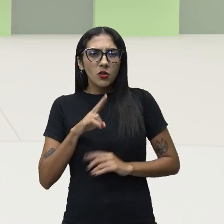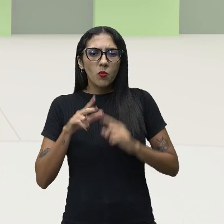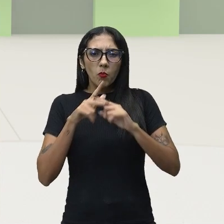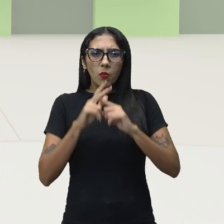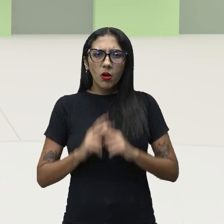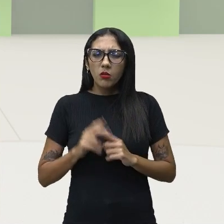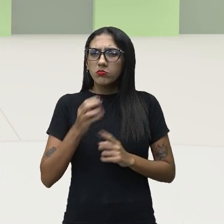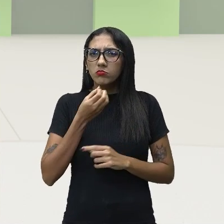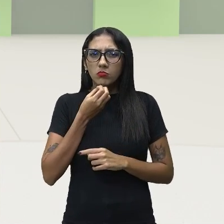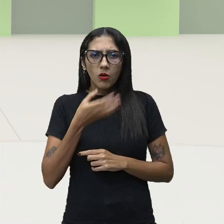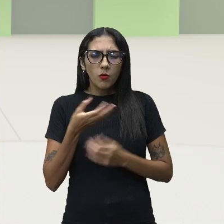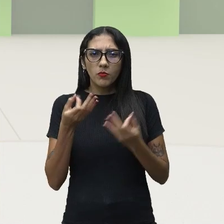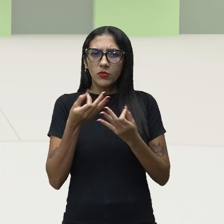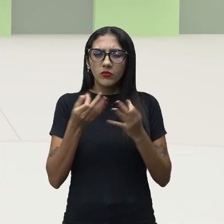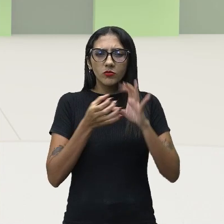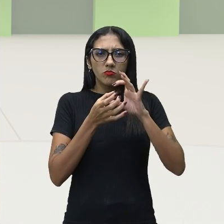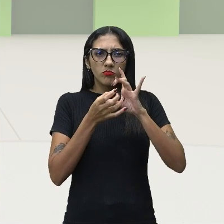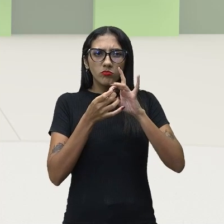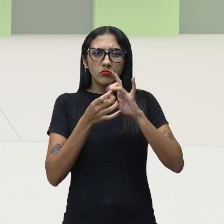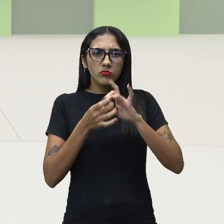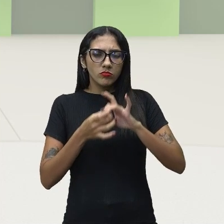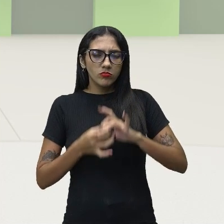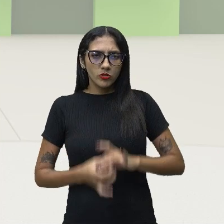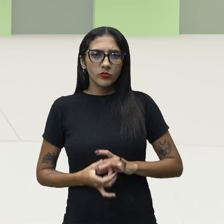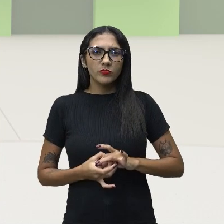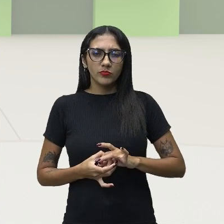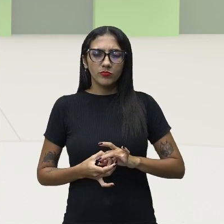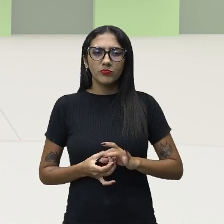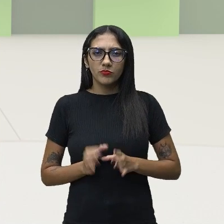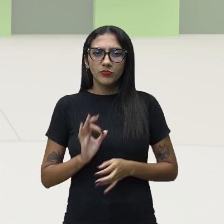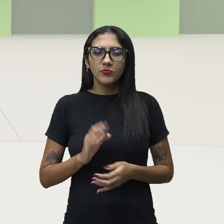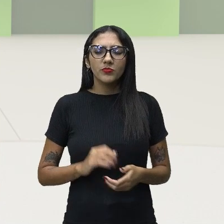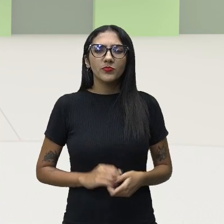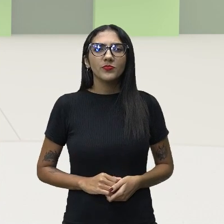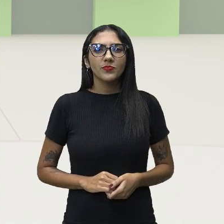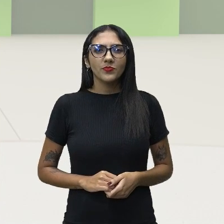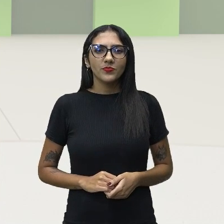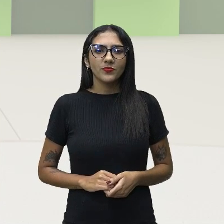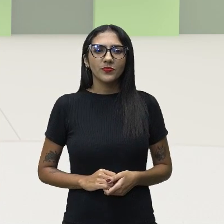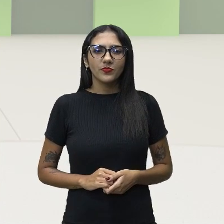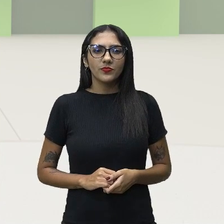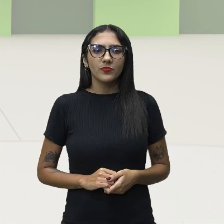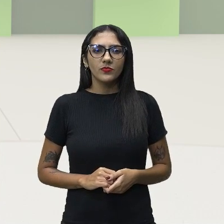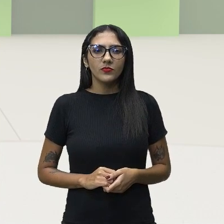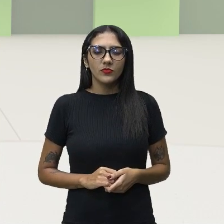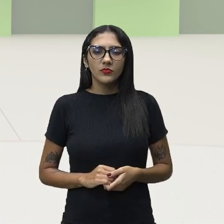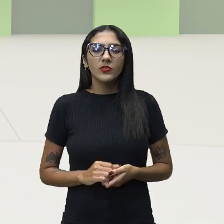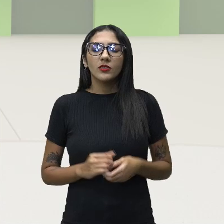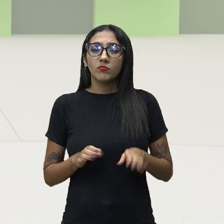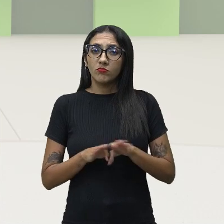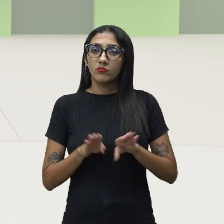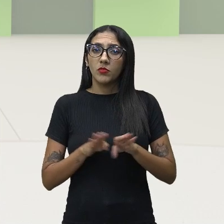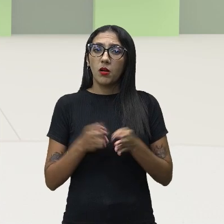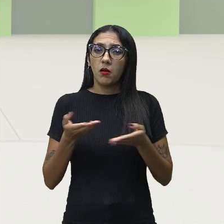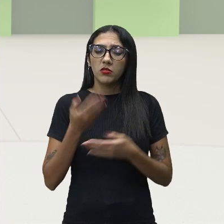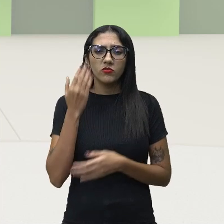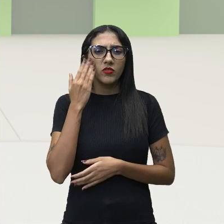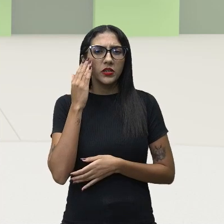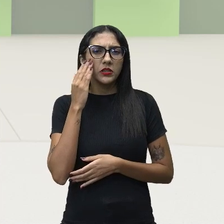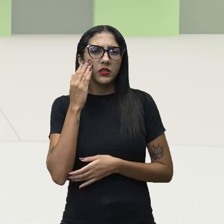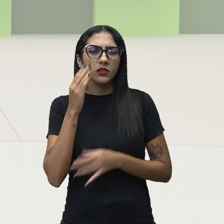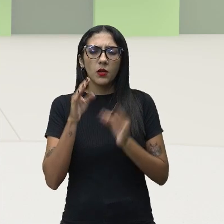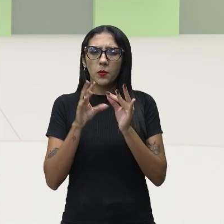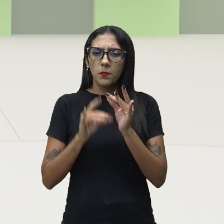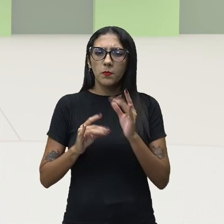muito dinâmica e interdependentes um do outro, certo? A gente vai entender isso melhor aí falando mais um